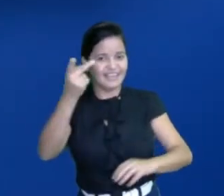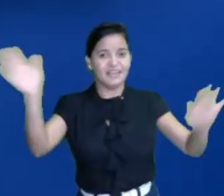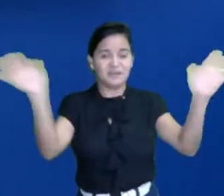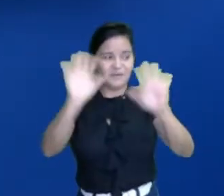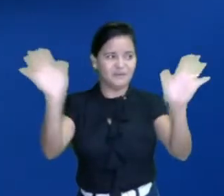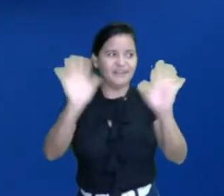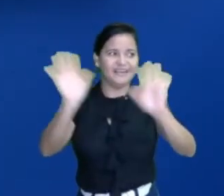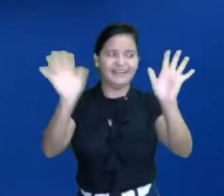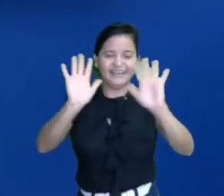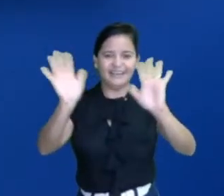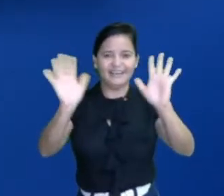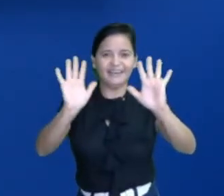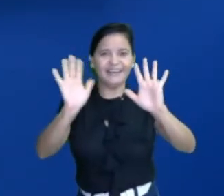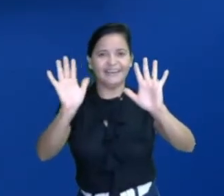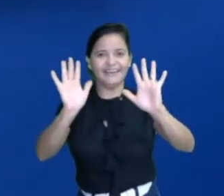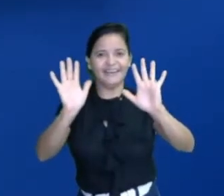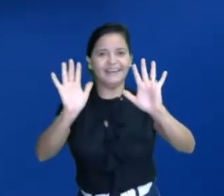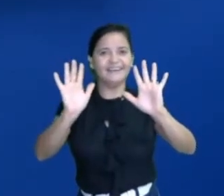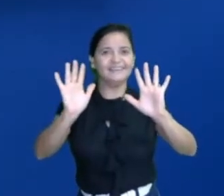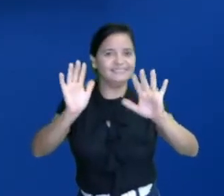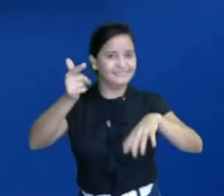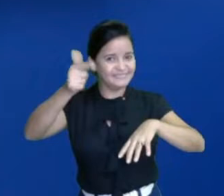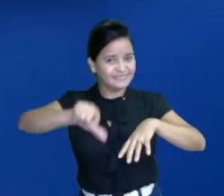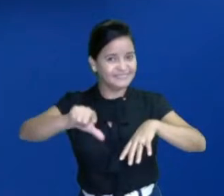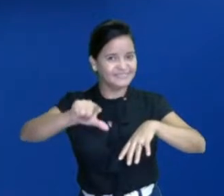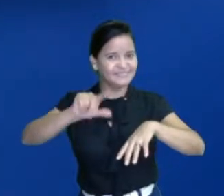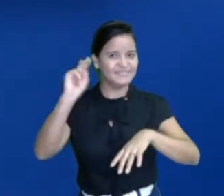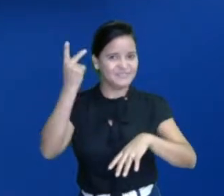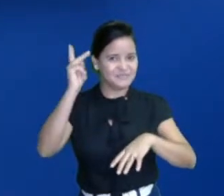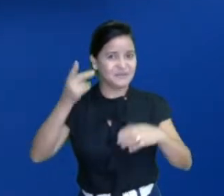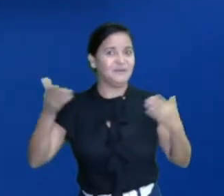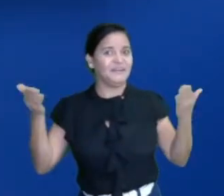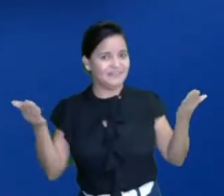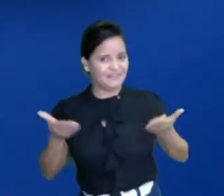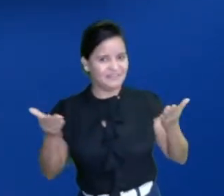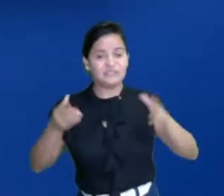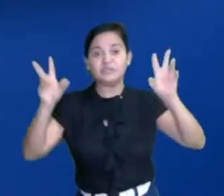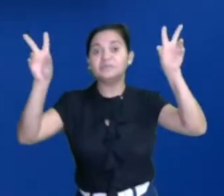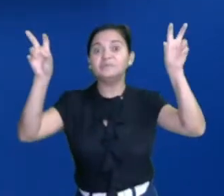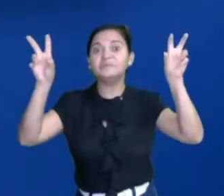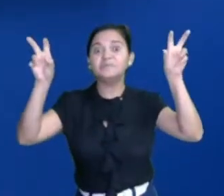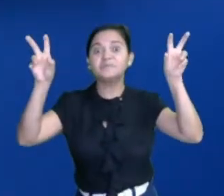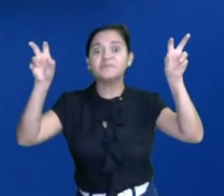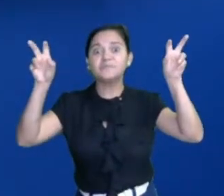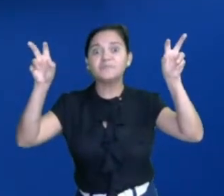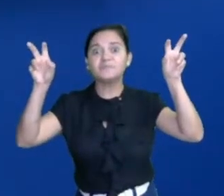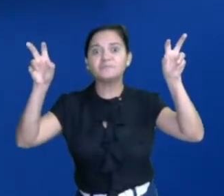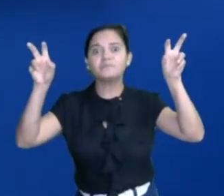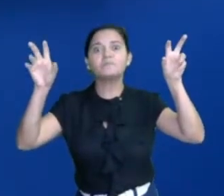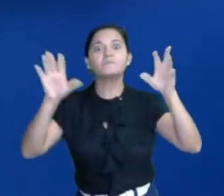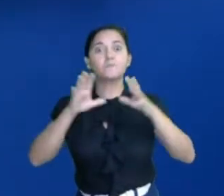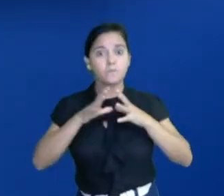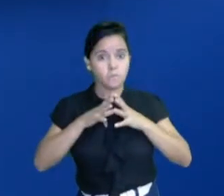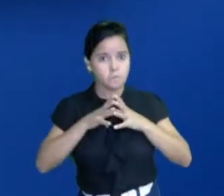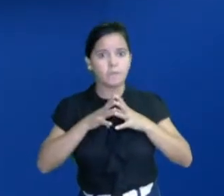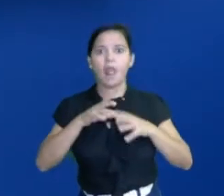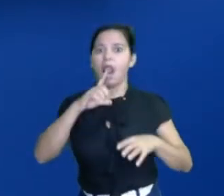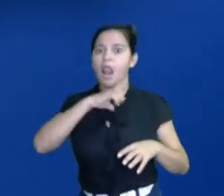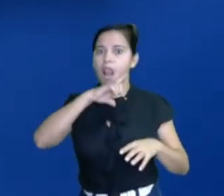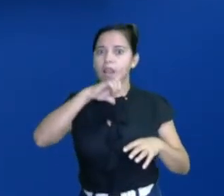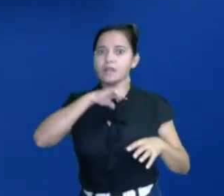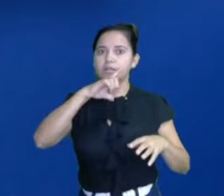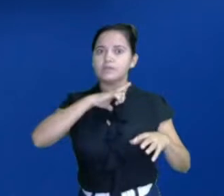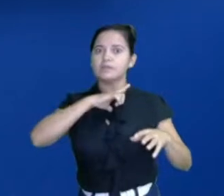Olá, gente! Vamos para mais uma aula de história hoje? O tema de nossa aula hoje é patrimônio